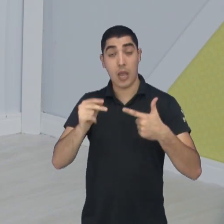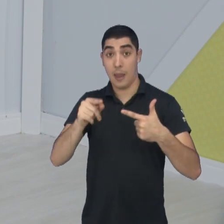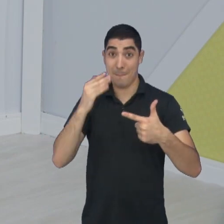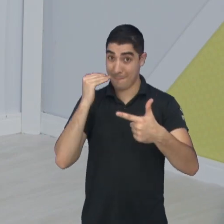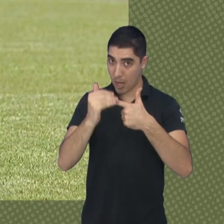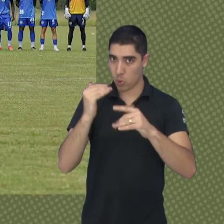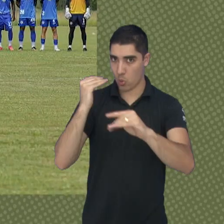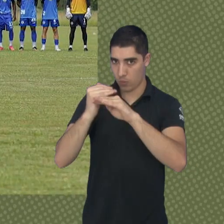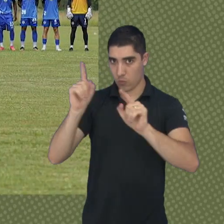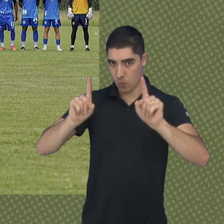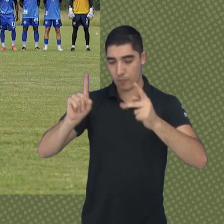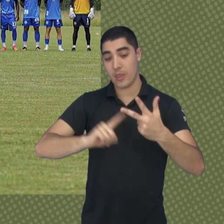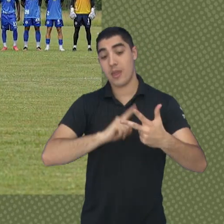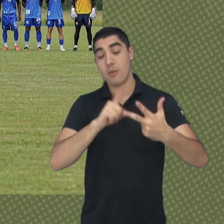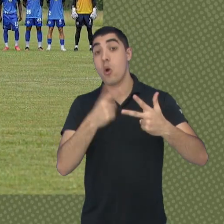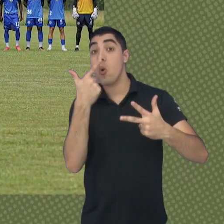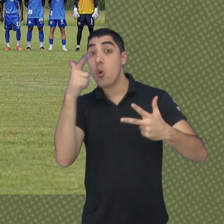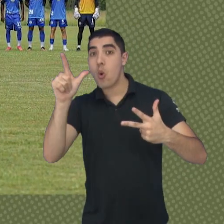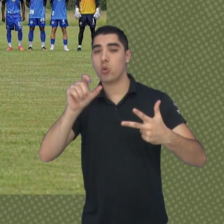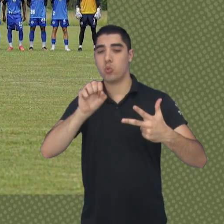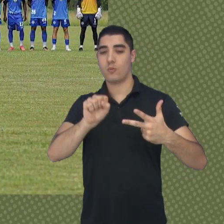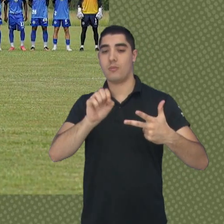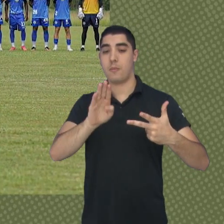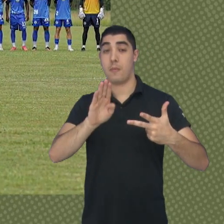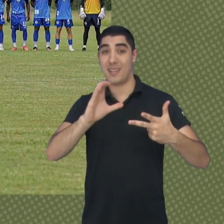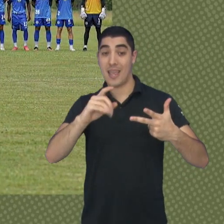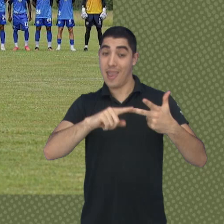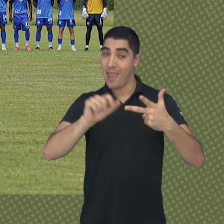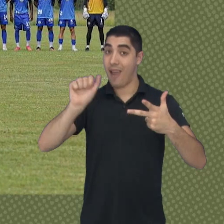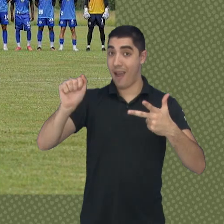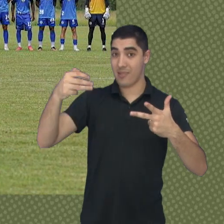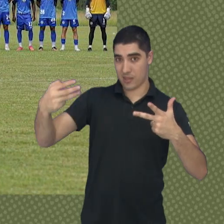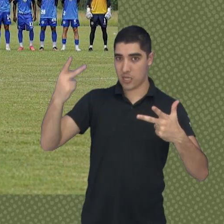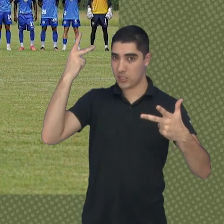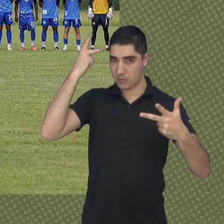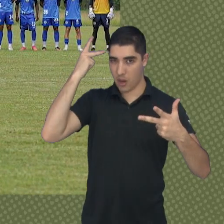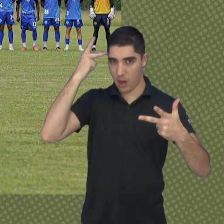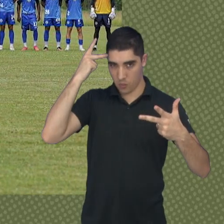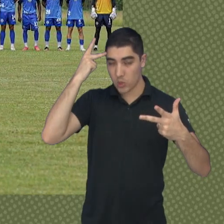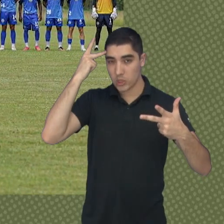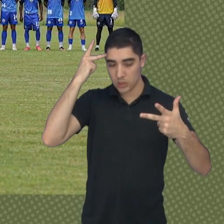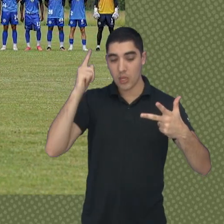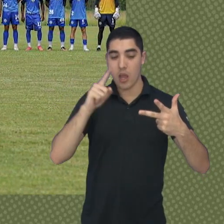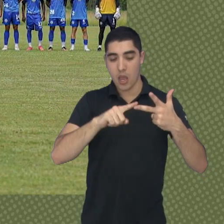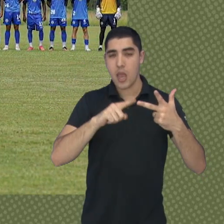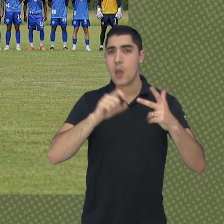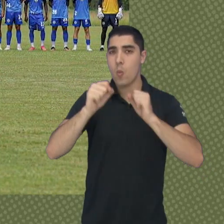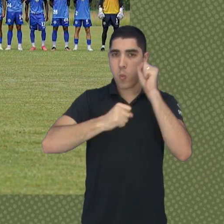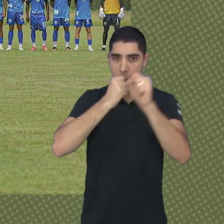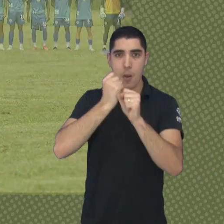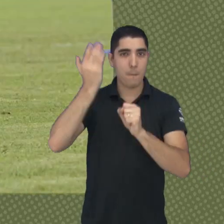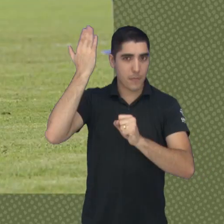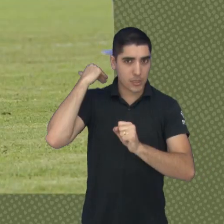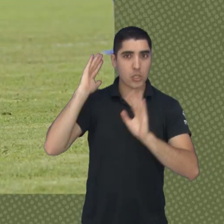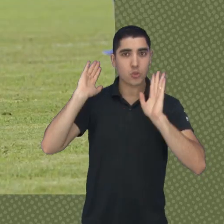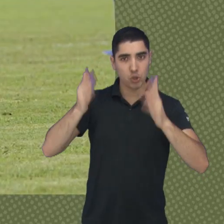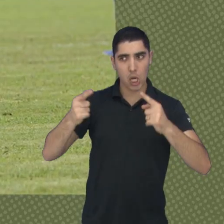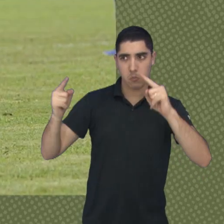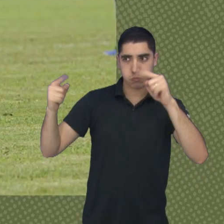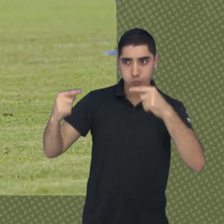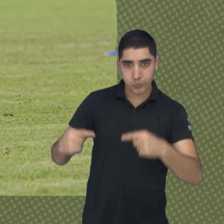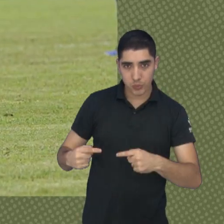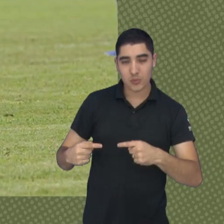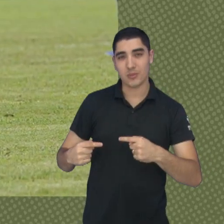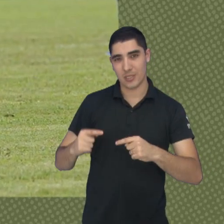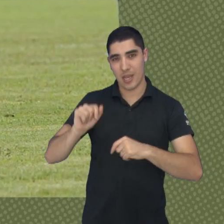Depois enfrentou o Esporte Clube São Bernardo, que aí sim é o time de Série A3, né, o time que disputou com o São José ano passado aí, acesso para a Série